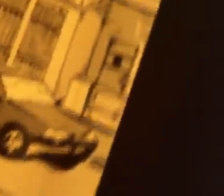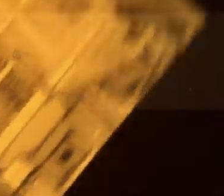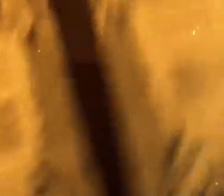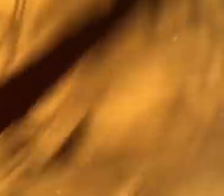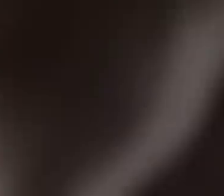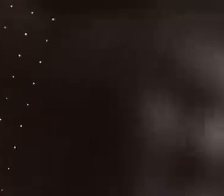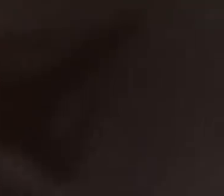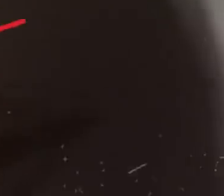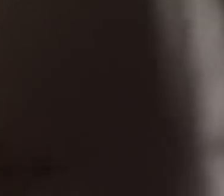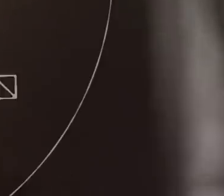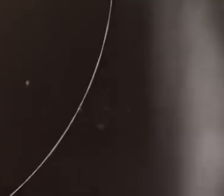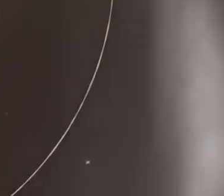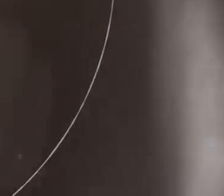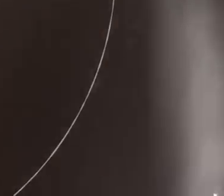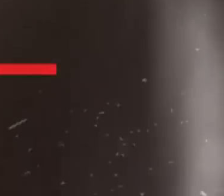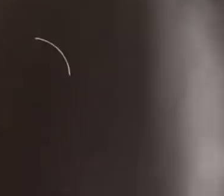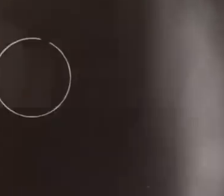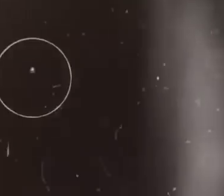E aí